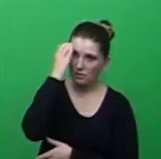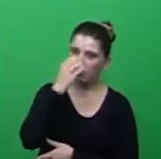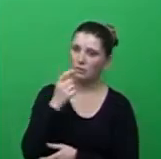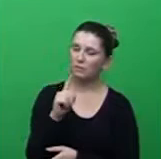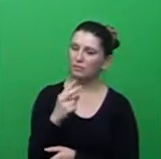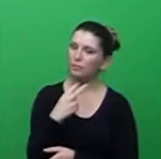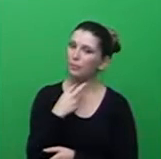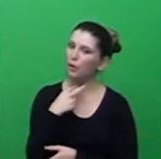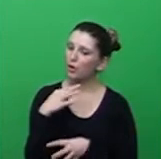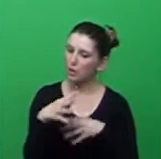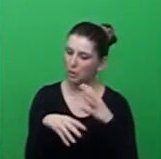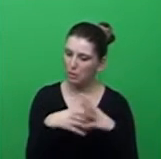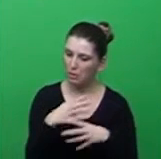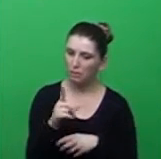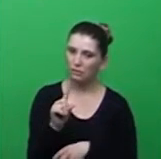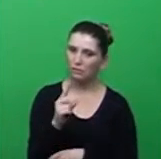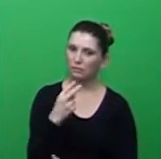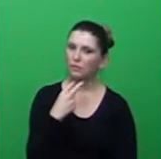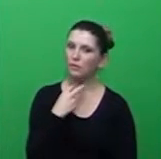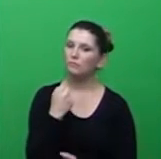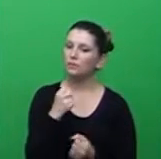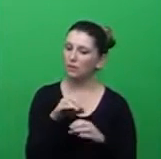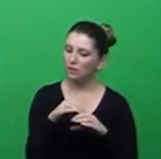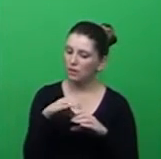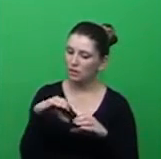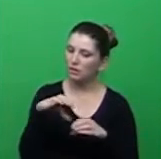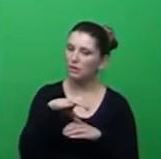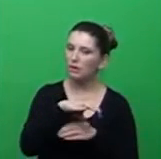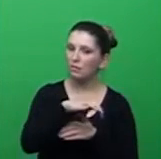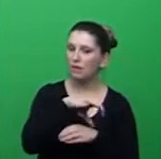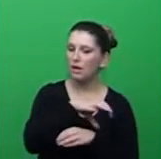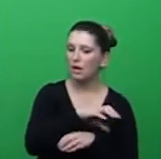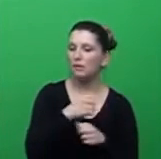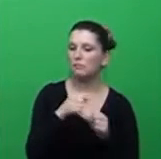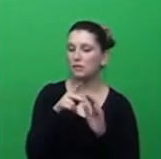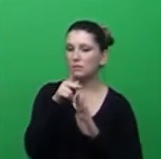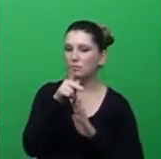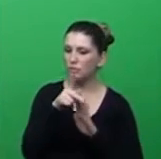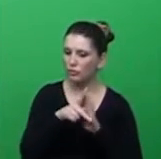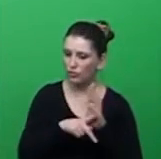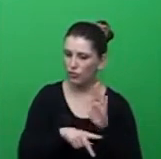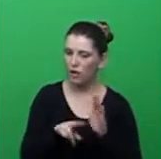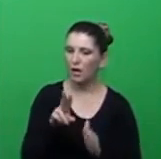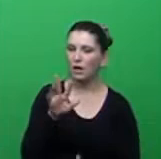eles são culpados. Mas é claro, tem que ter um projeto, tem que ter, por parte da FANCRI,